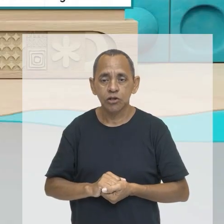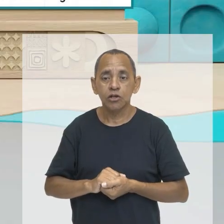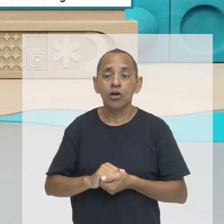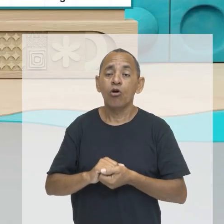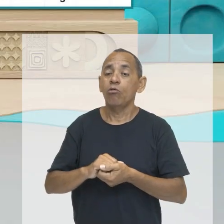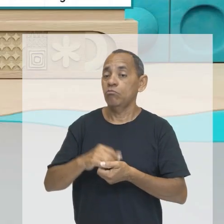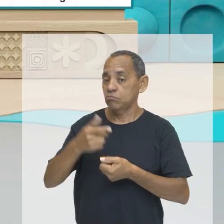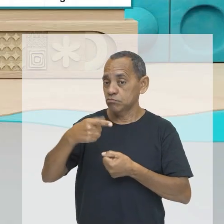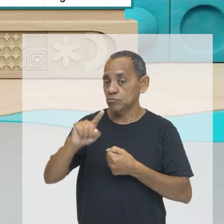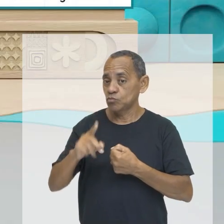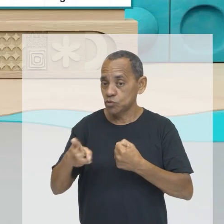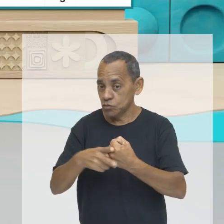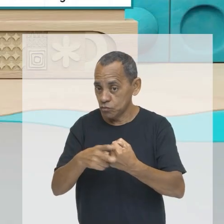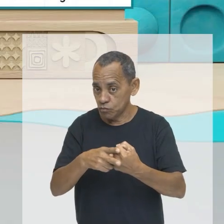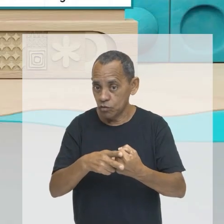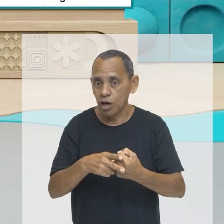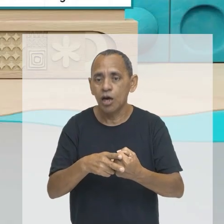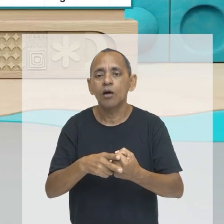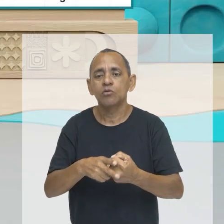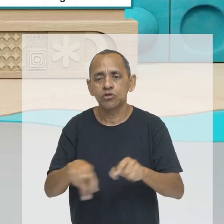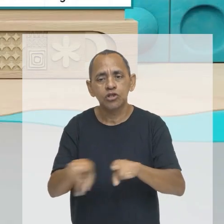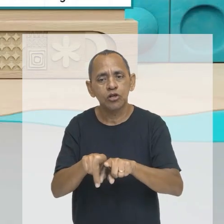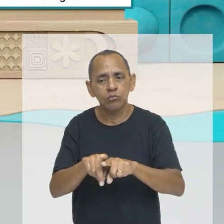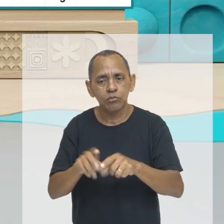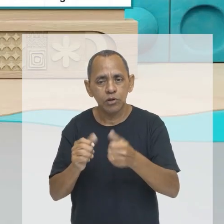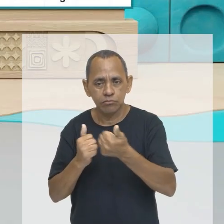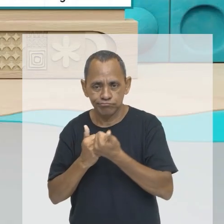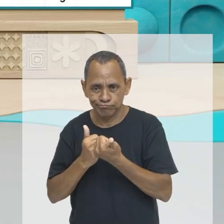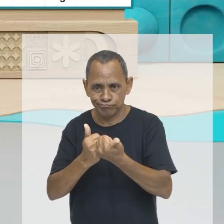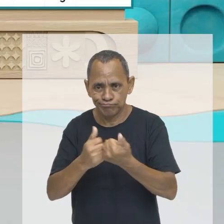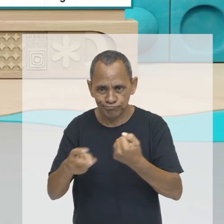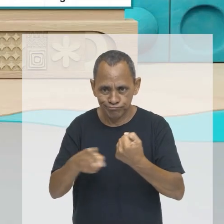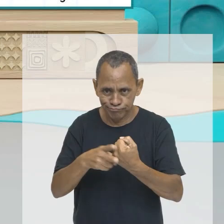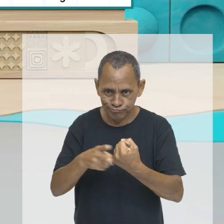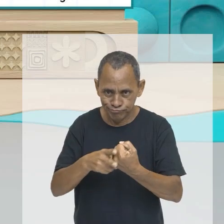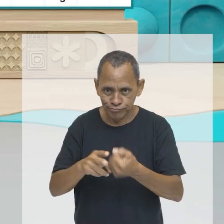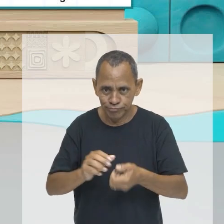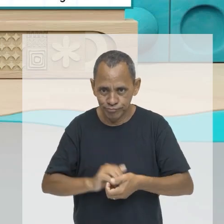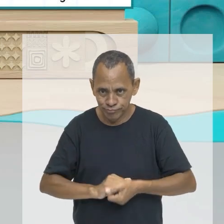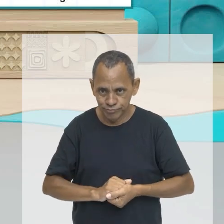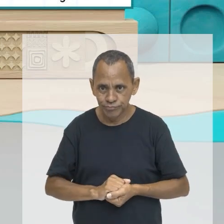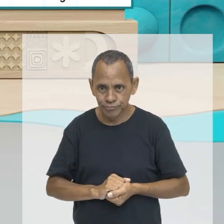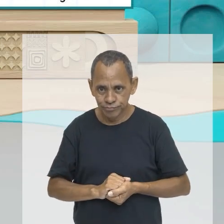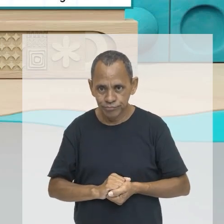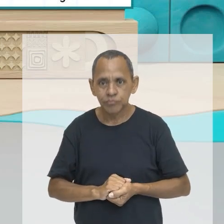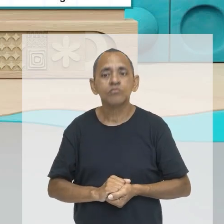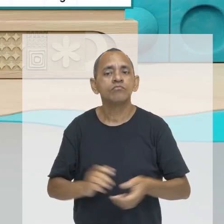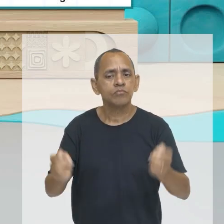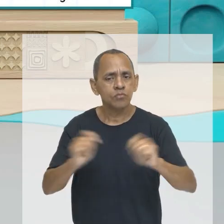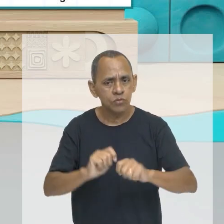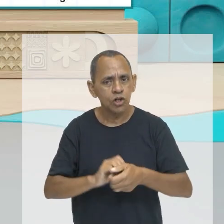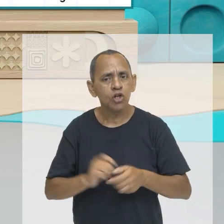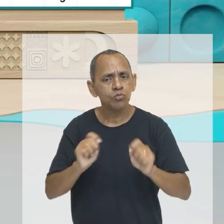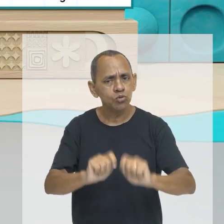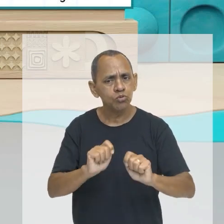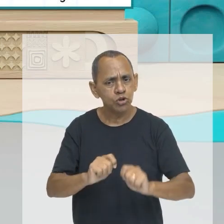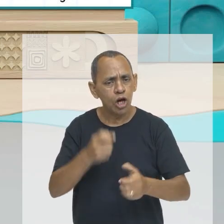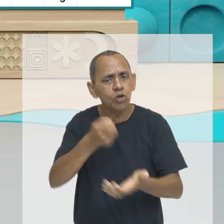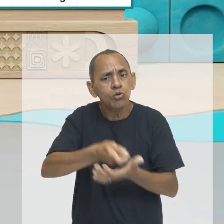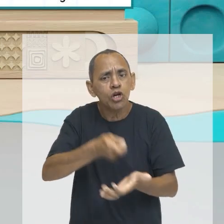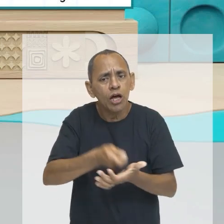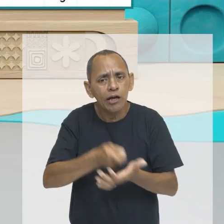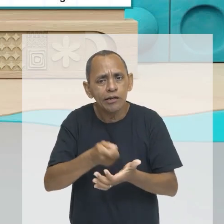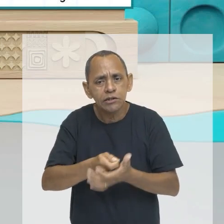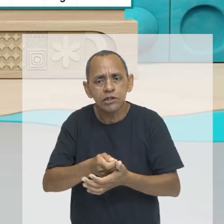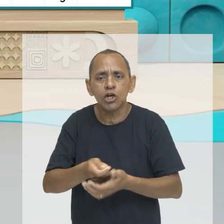verbo, eles também são verbos auxiliares, tá? Eles geralmente indicam uma capacidade, permissão, possibilidade, obrigação ou vontade